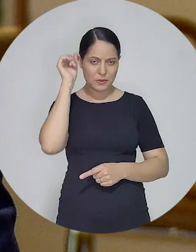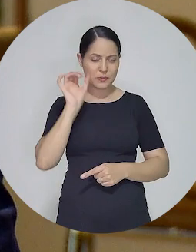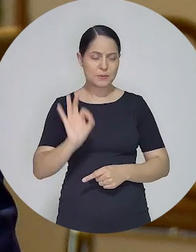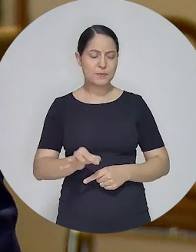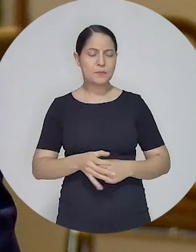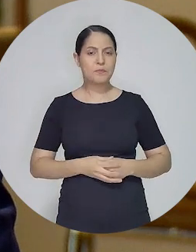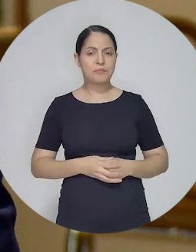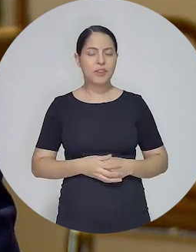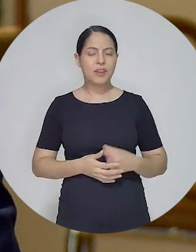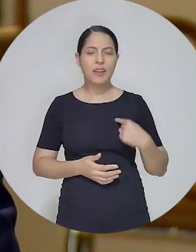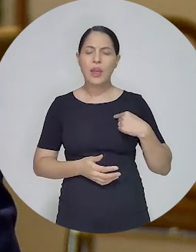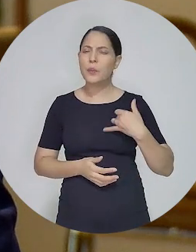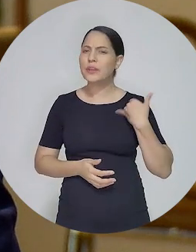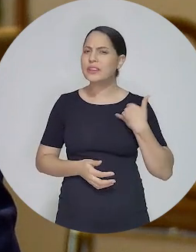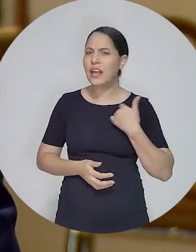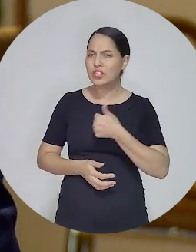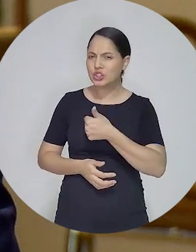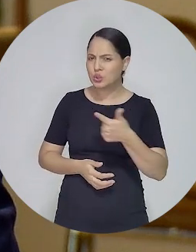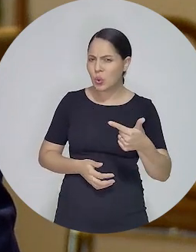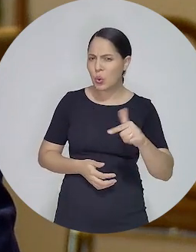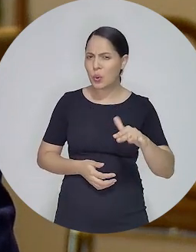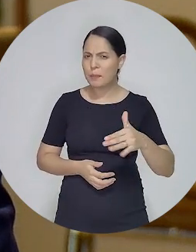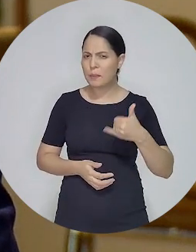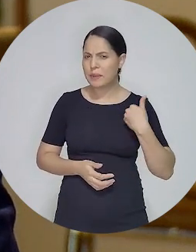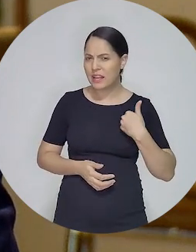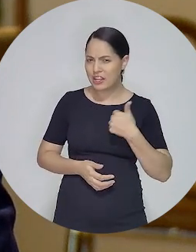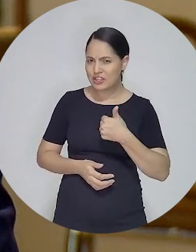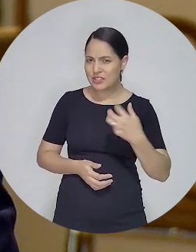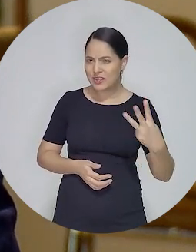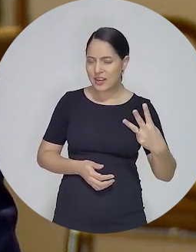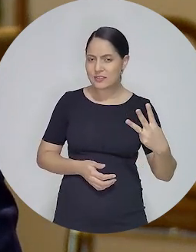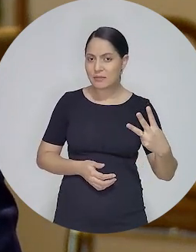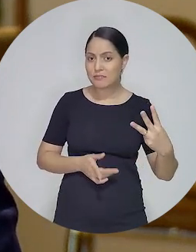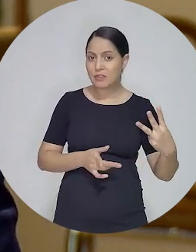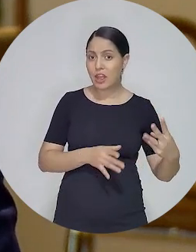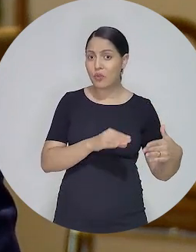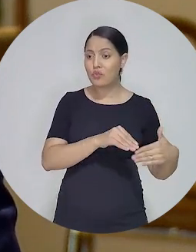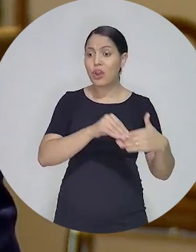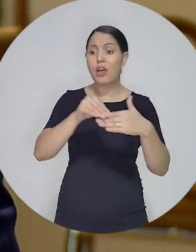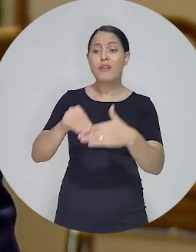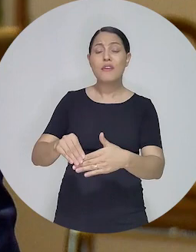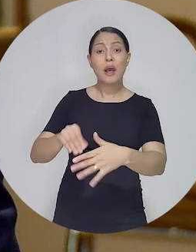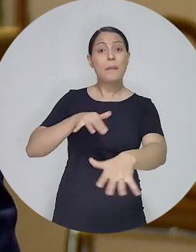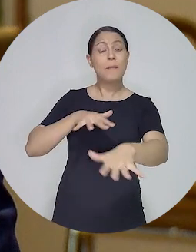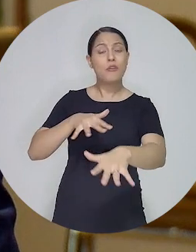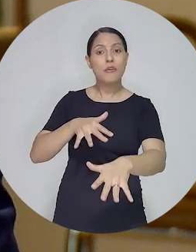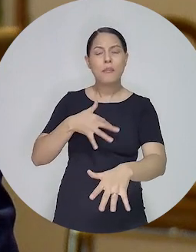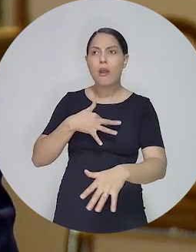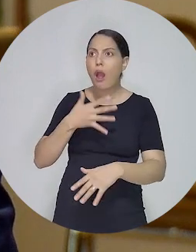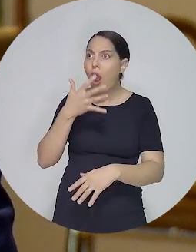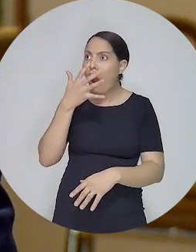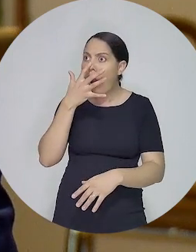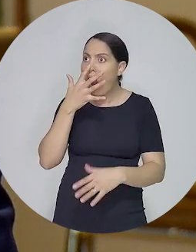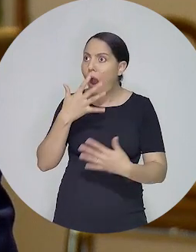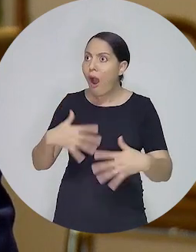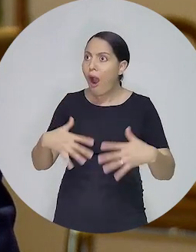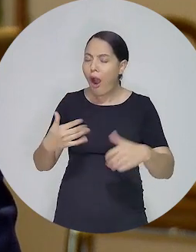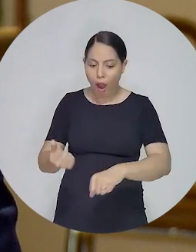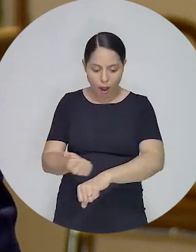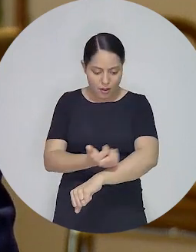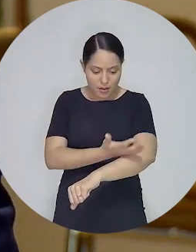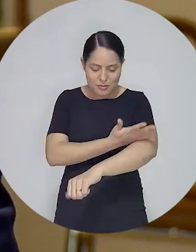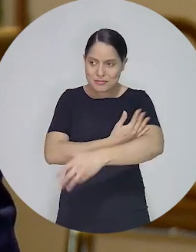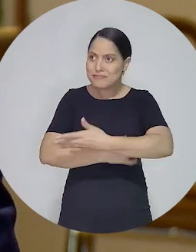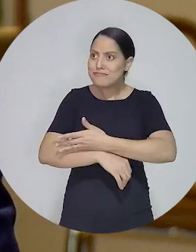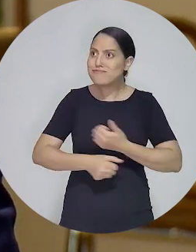naquele momento, eu, na altura ali dos 12, 13 anos de idade, fui levado para dentro desse movimento, algo que me entusiasmou muito,